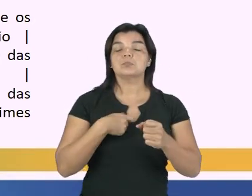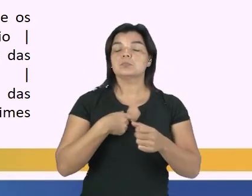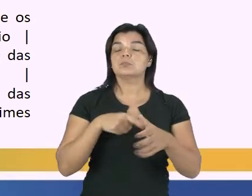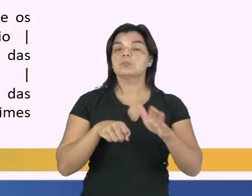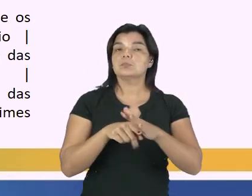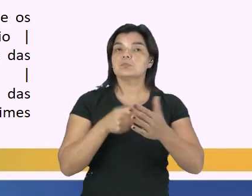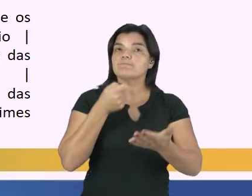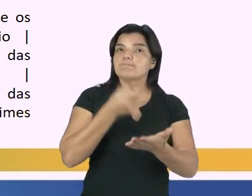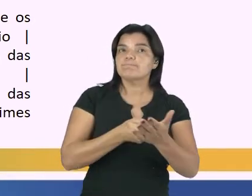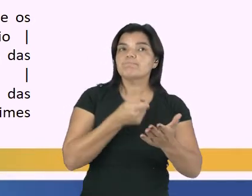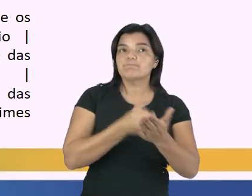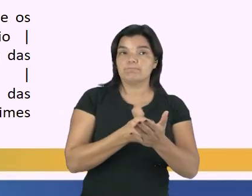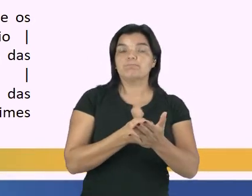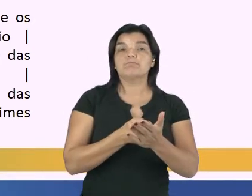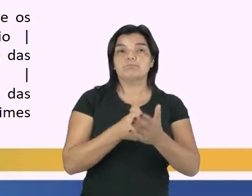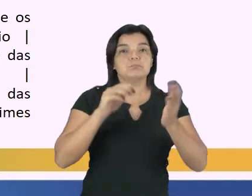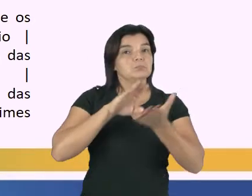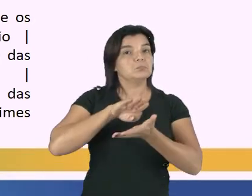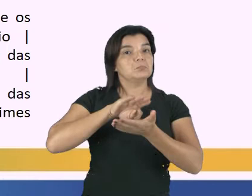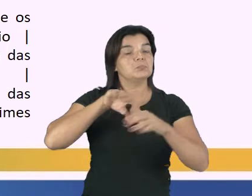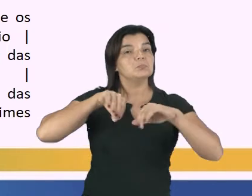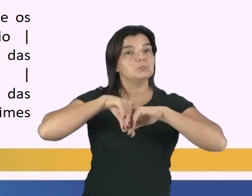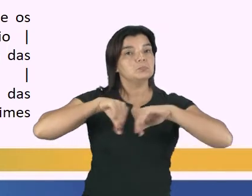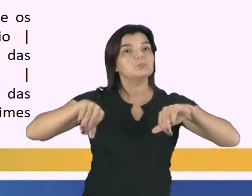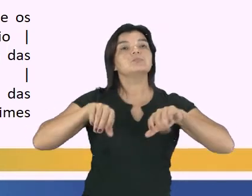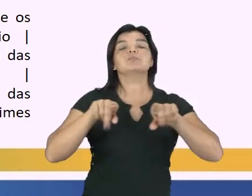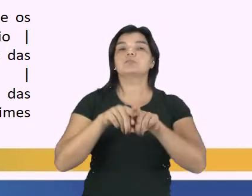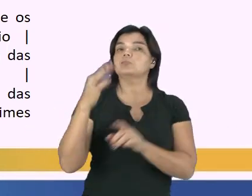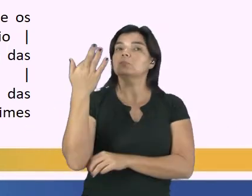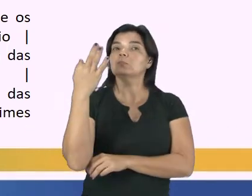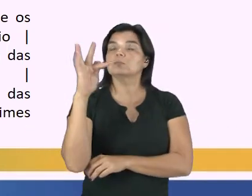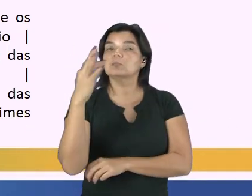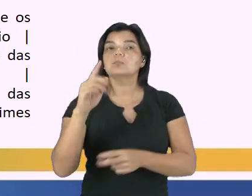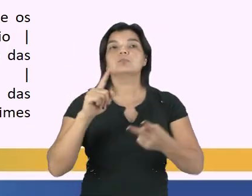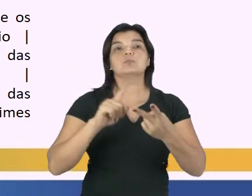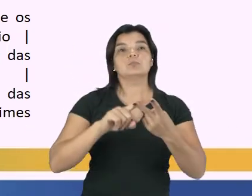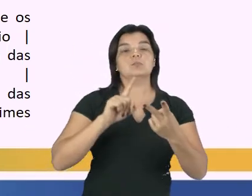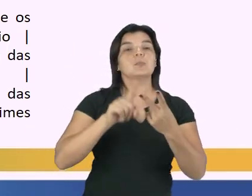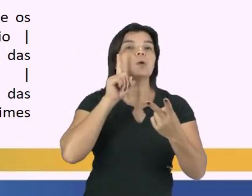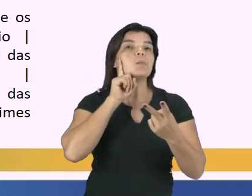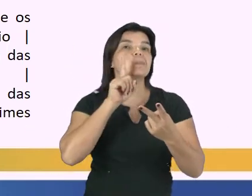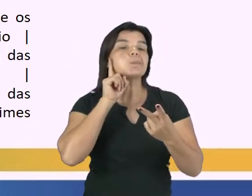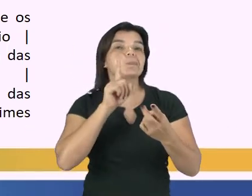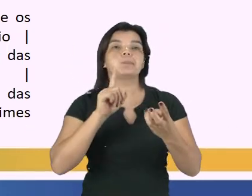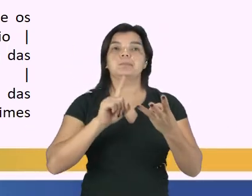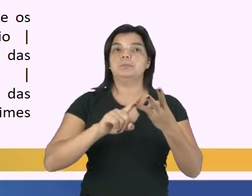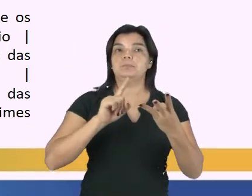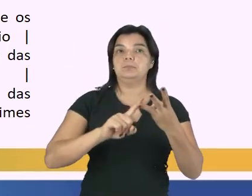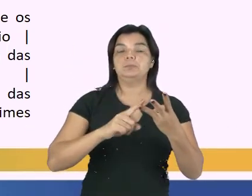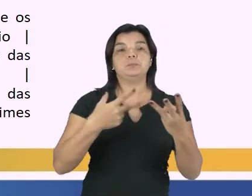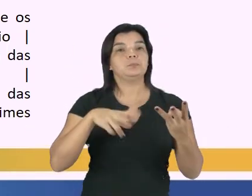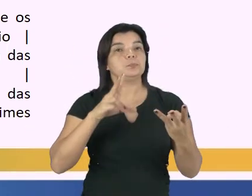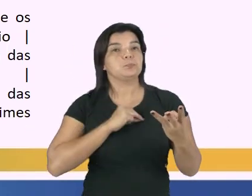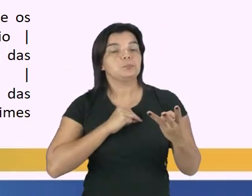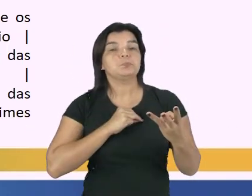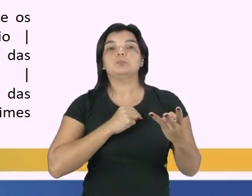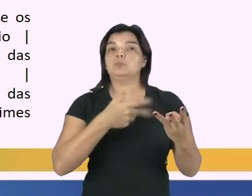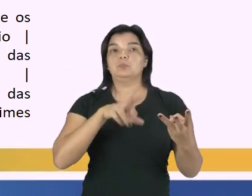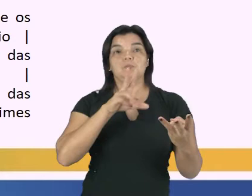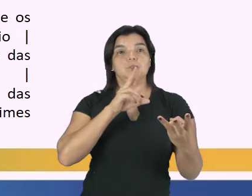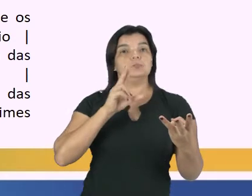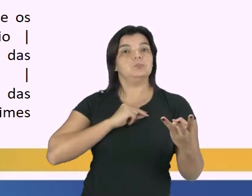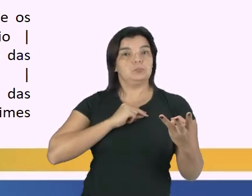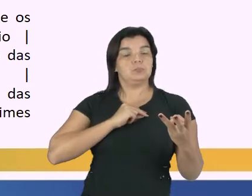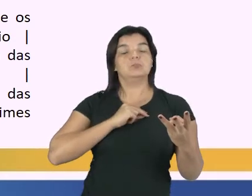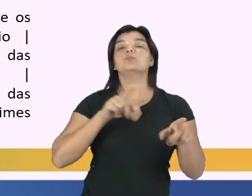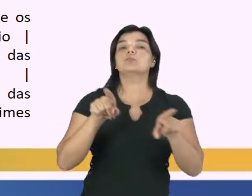as nacionalidades, as separações de França, de Inglaterra, de Portugal ou Espanha, seja lá